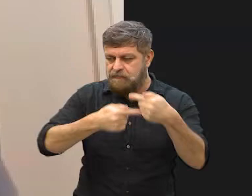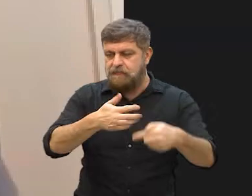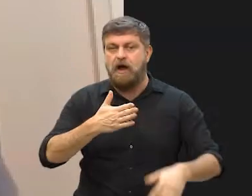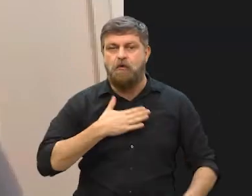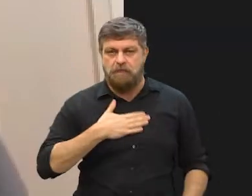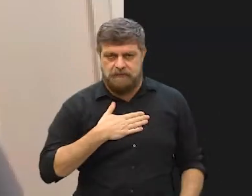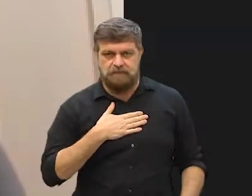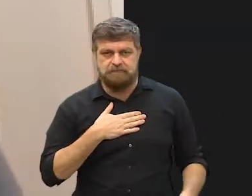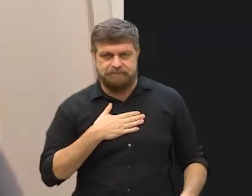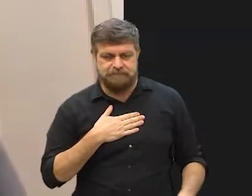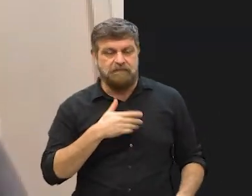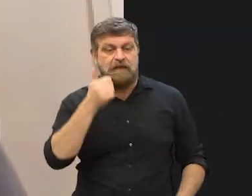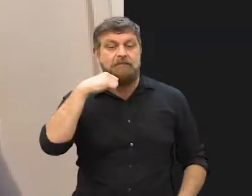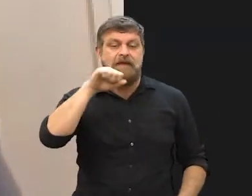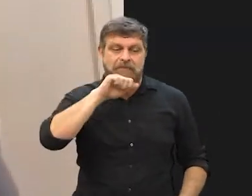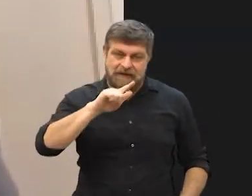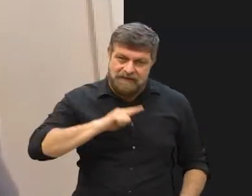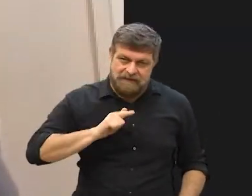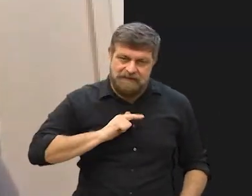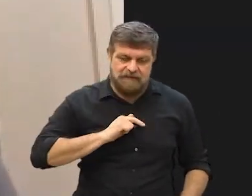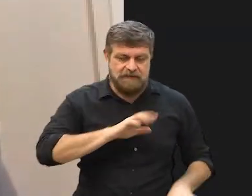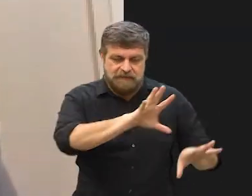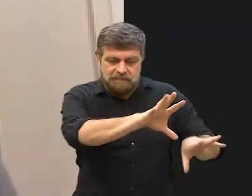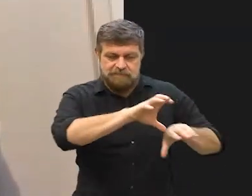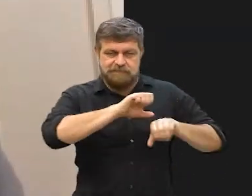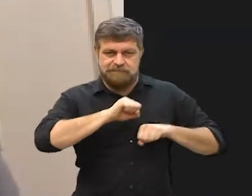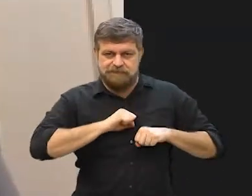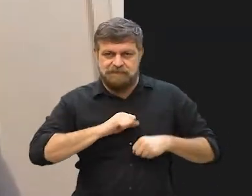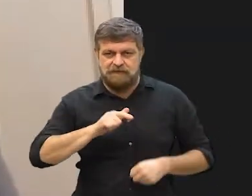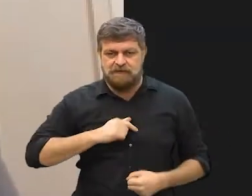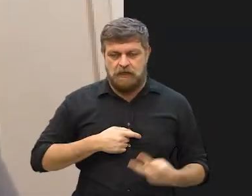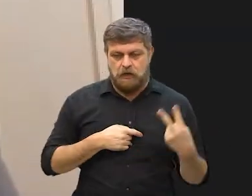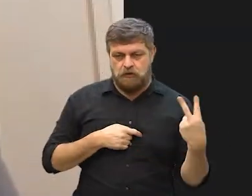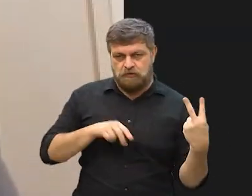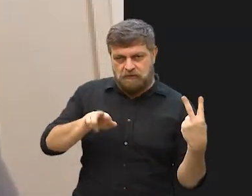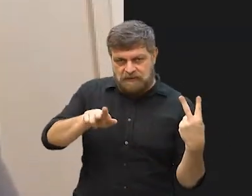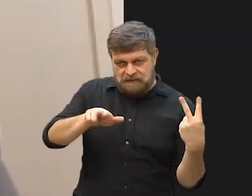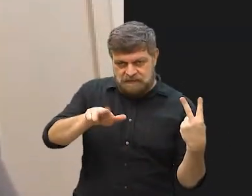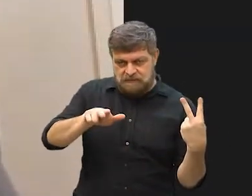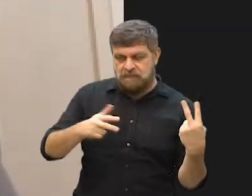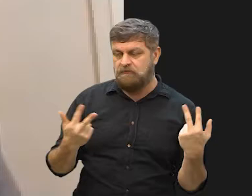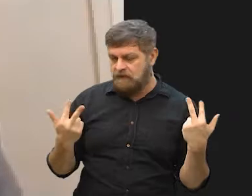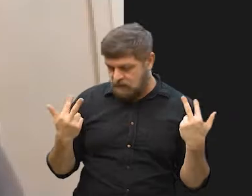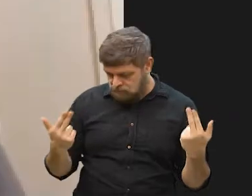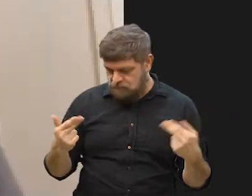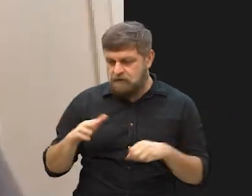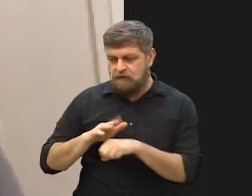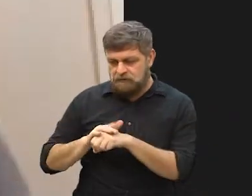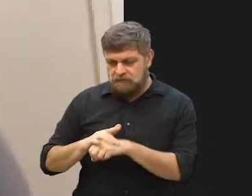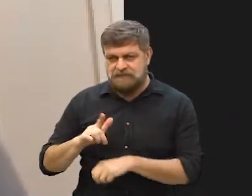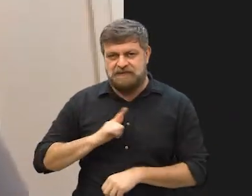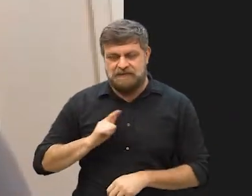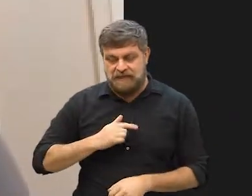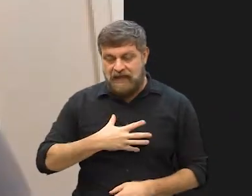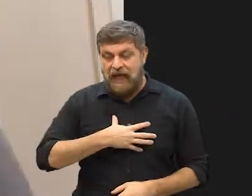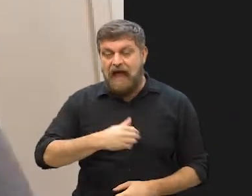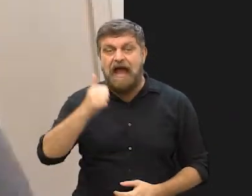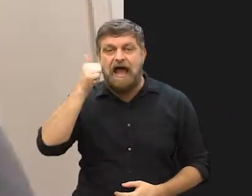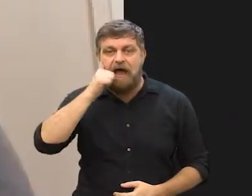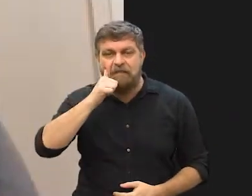hereditário. Então, minha mãe tem, eu tenho mais 2 irmãos que têm, e a minha filha